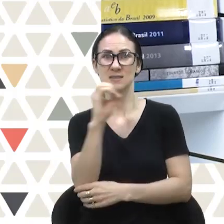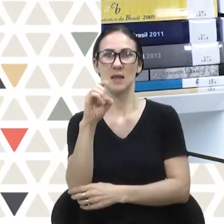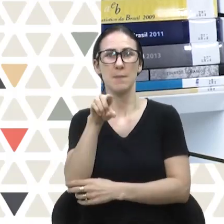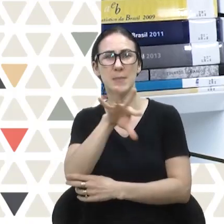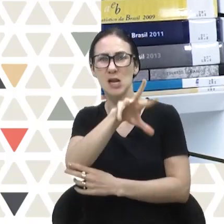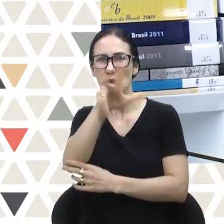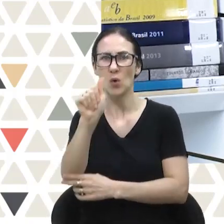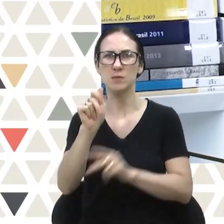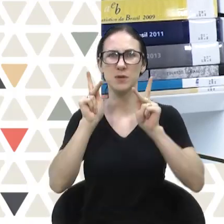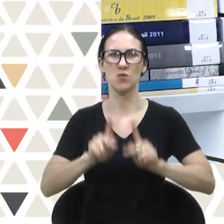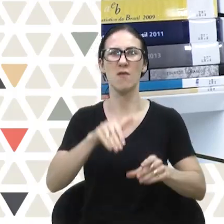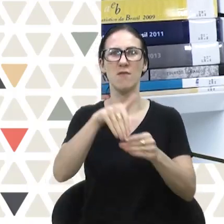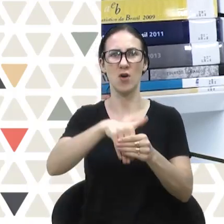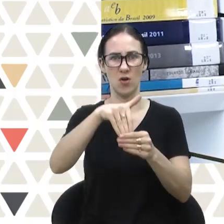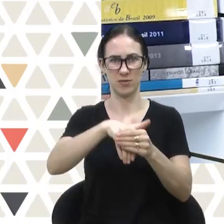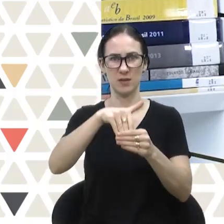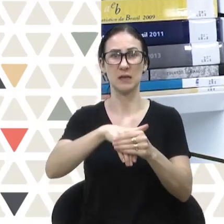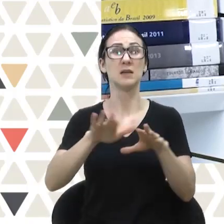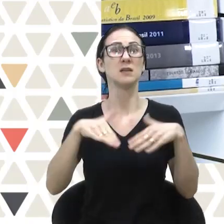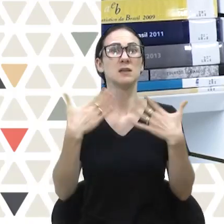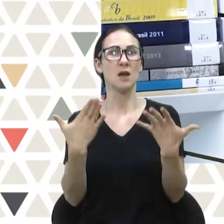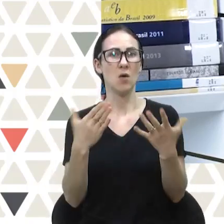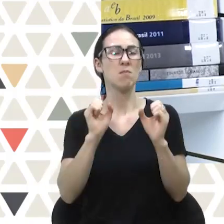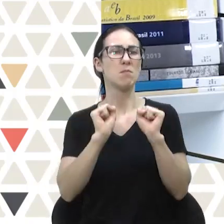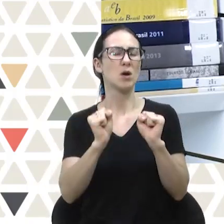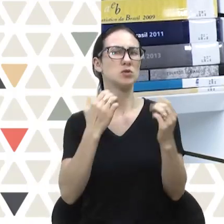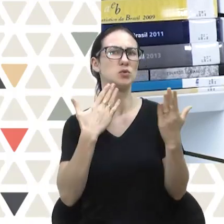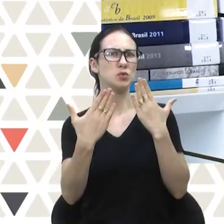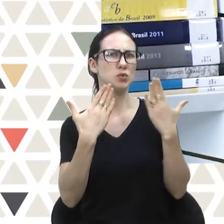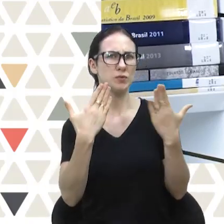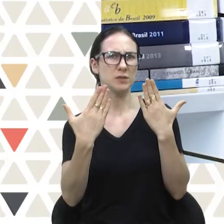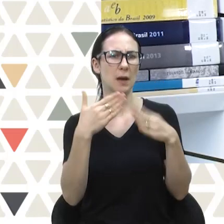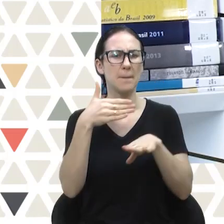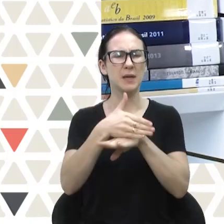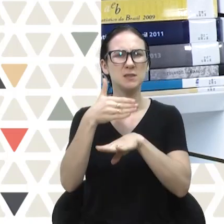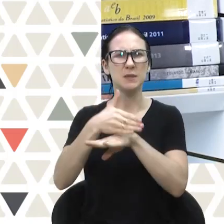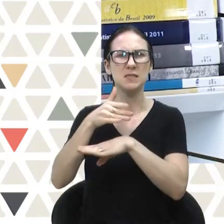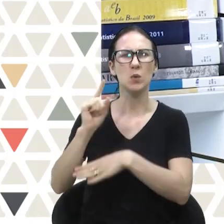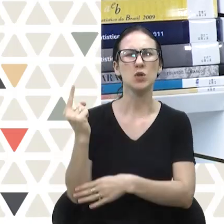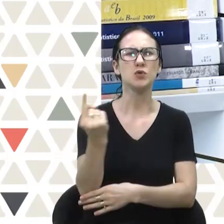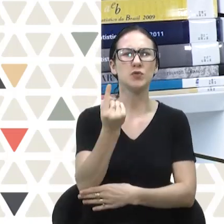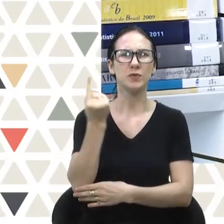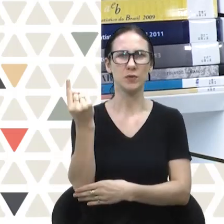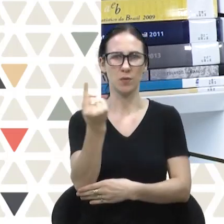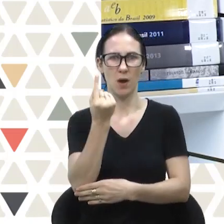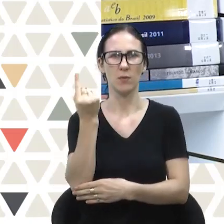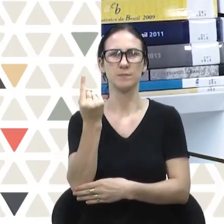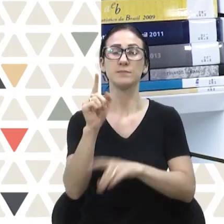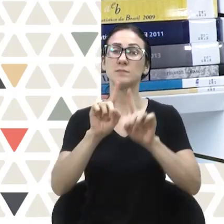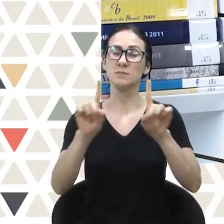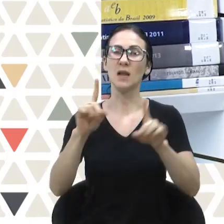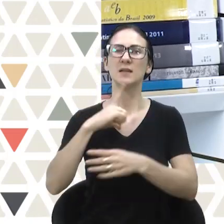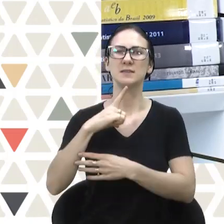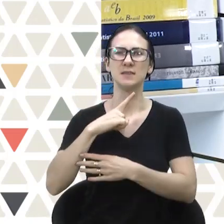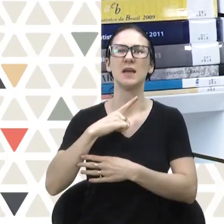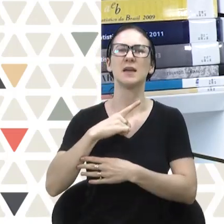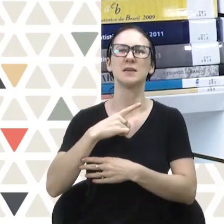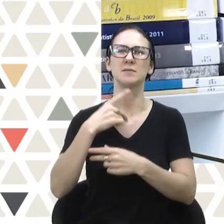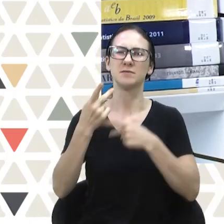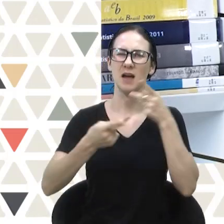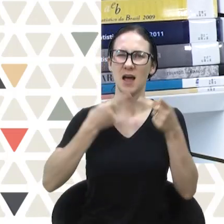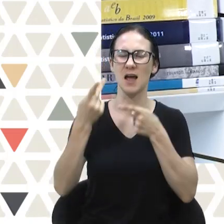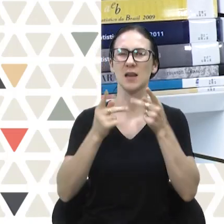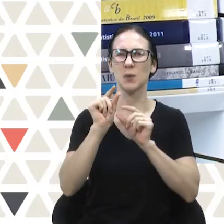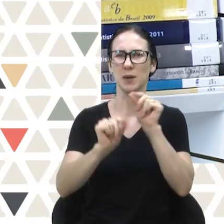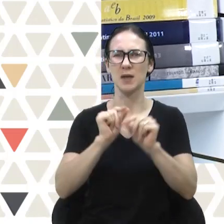milhões de eleitores, né, pode parar a dúvida em relação à participação de um indivíduo, mas temos aquele velho ditado